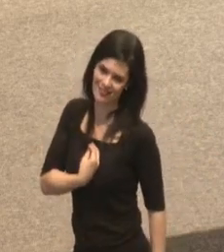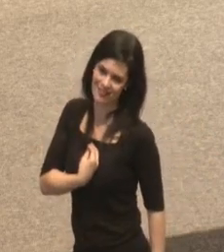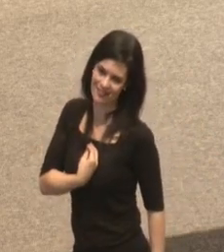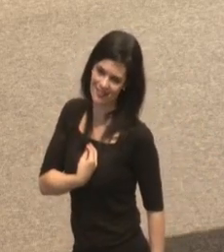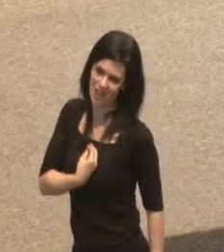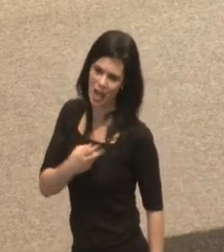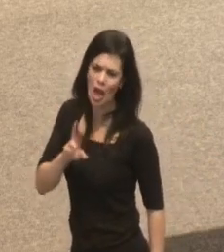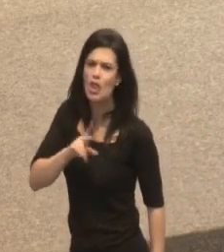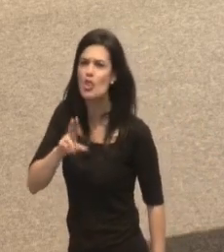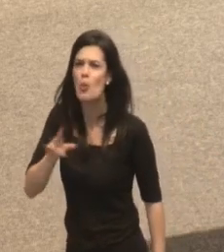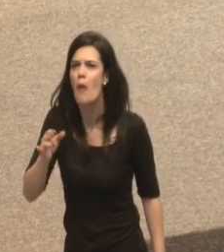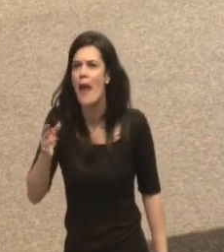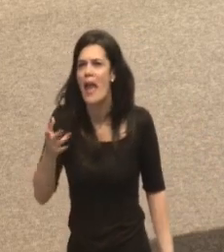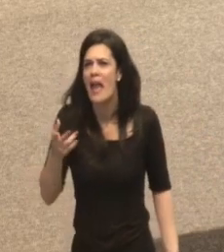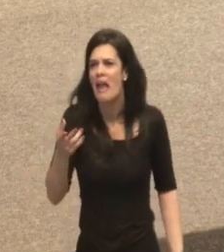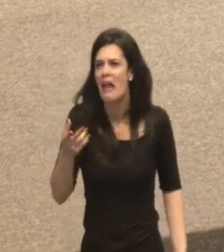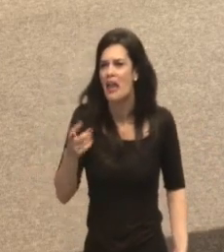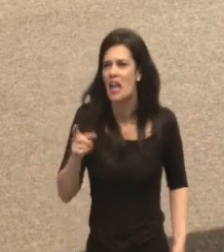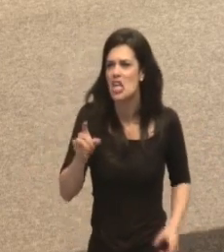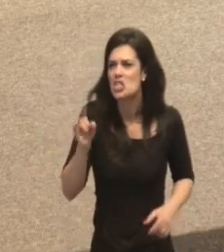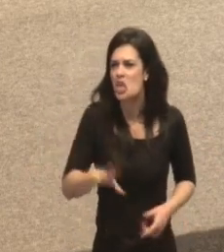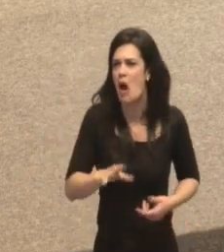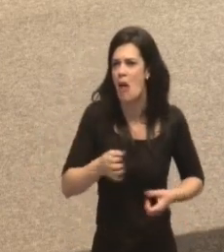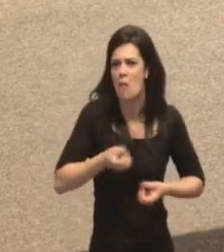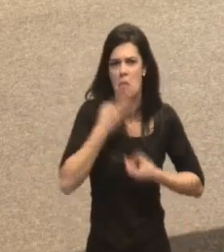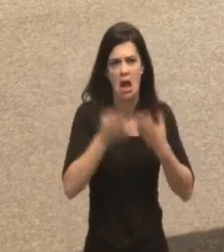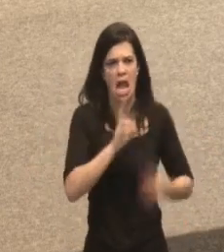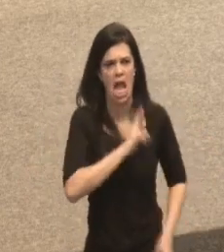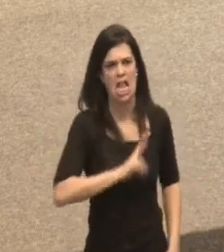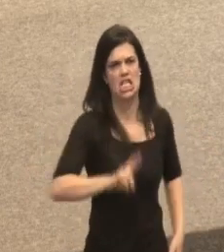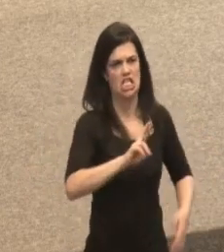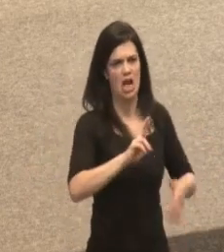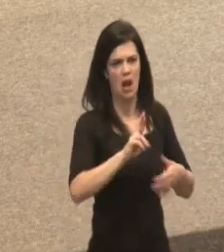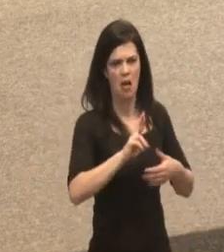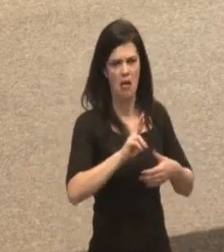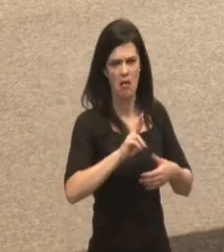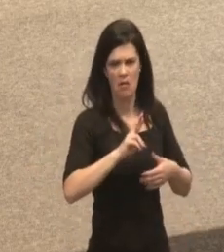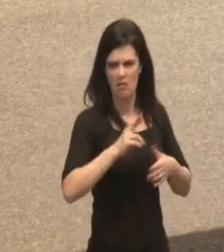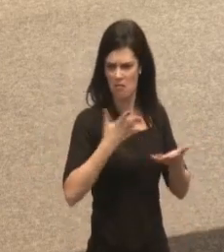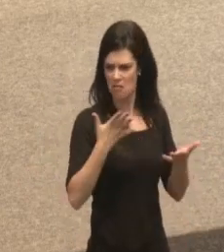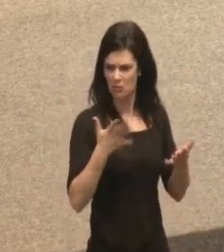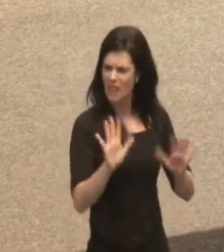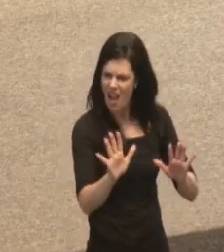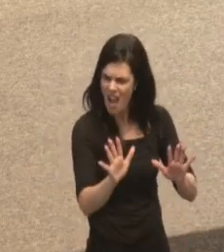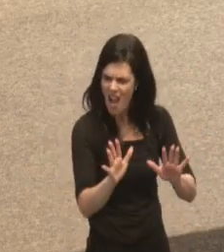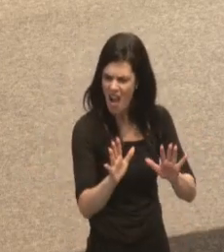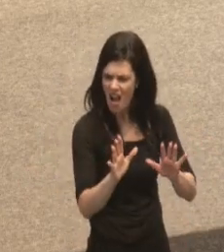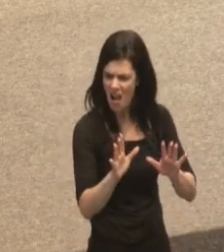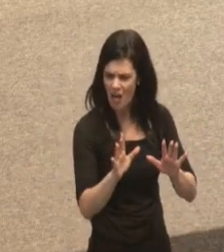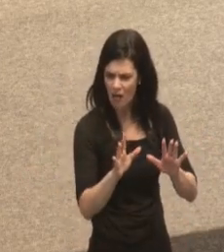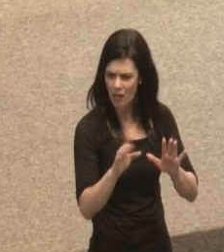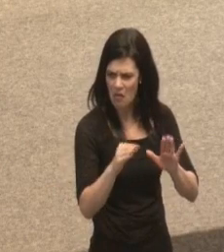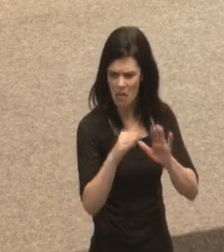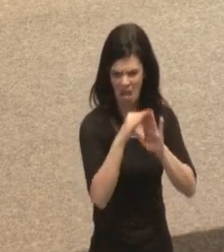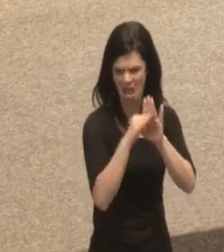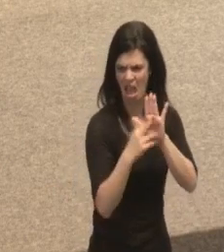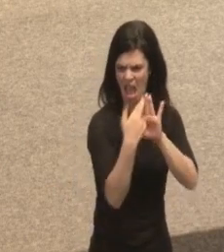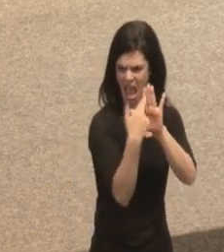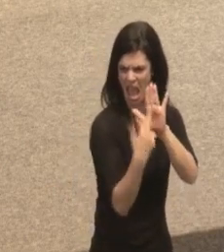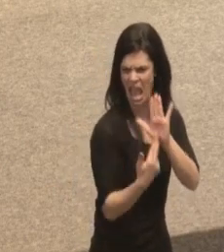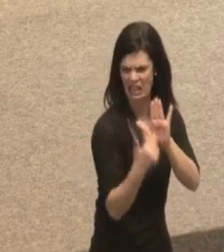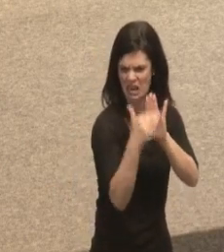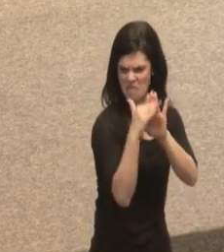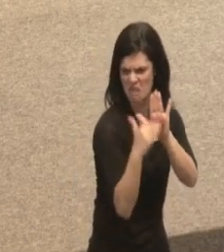algo ideológico, não é professar uma religião e defender pontos de vista religiosos e doutrinários, mas é uma vida em